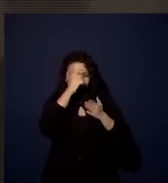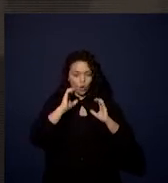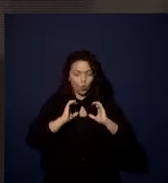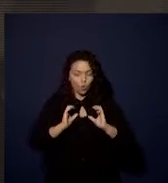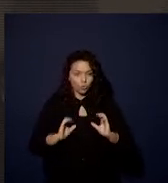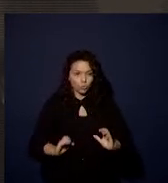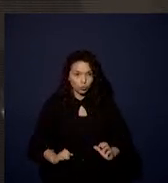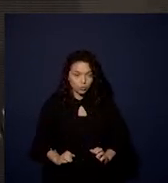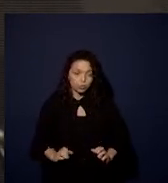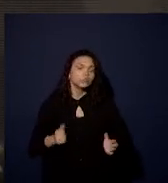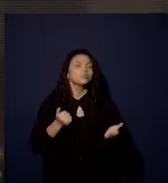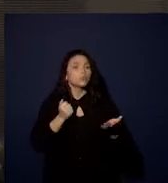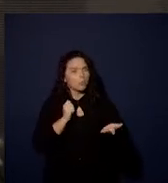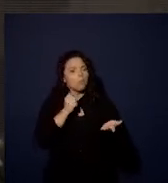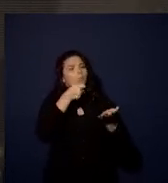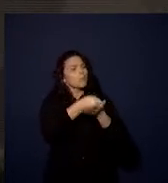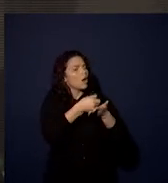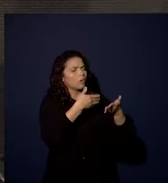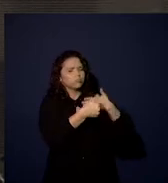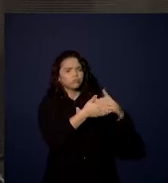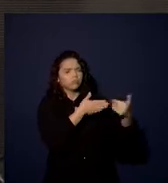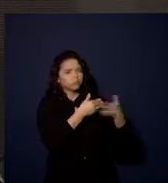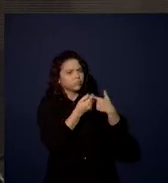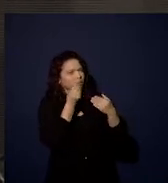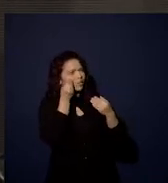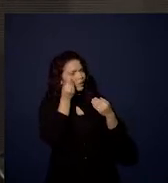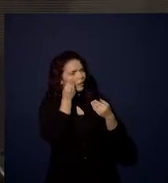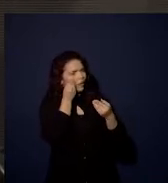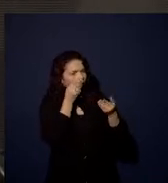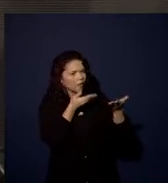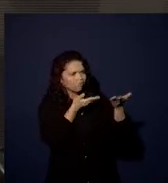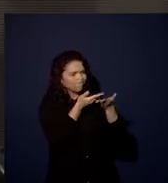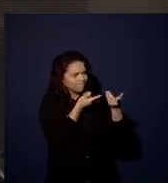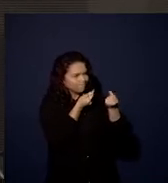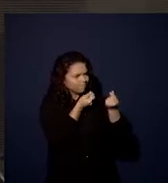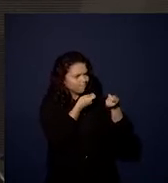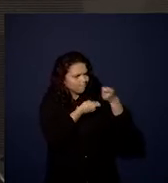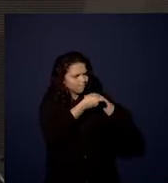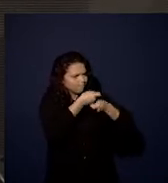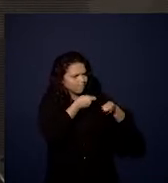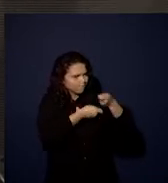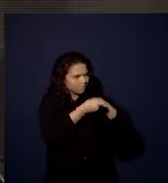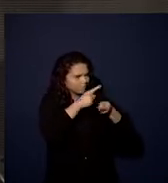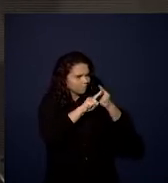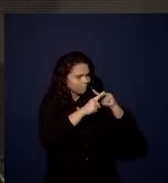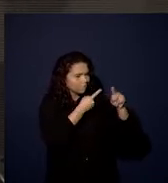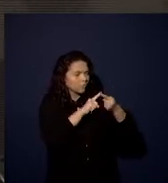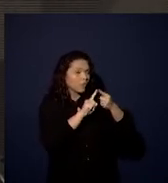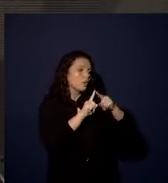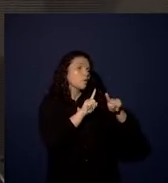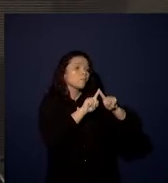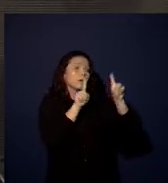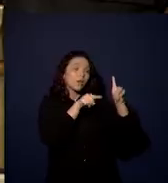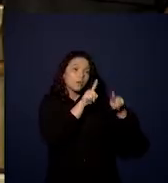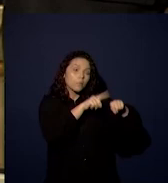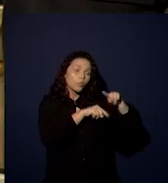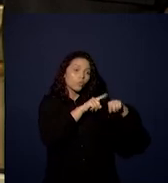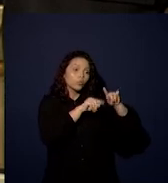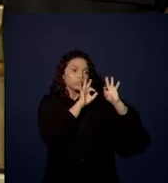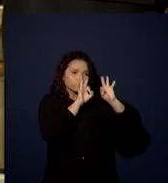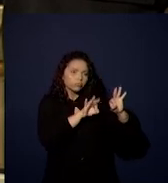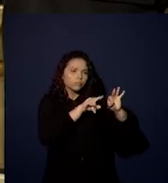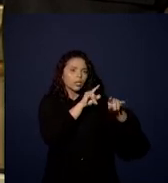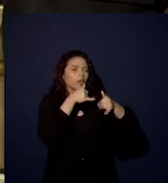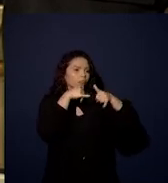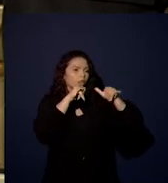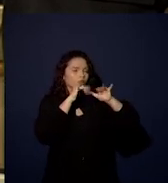que sim pagam o preço que for tentando negociar o melhor possível mas o produto é energia limpa e do outro lado acho